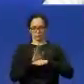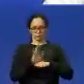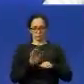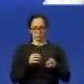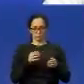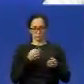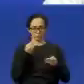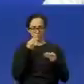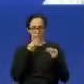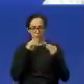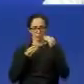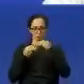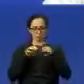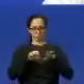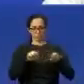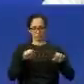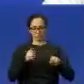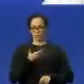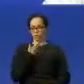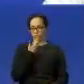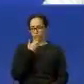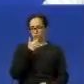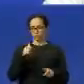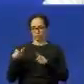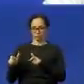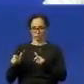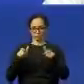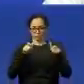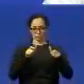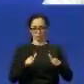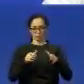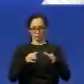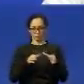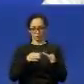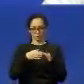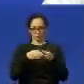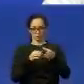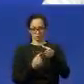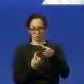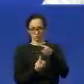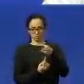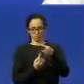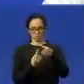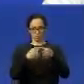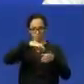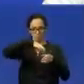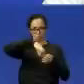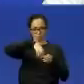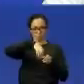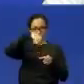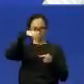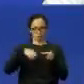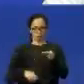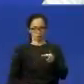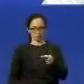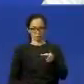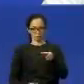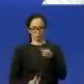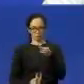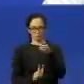diversos doces. Ele irá retirar uma calota esférica do melão, conforme ilustra a figura, e para garantir a estabilidade desse